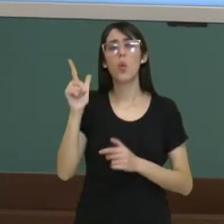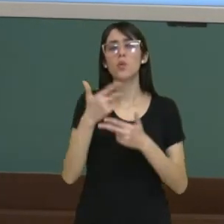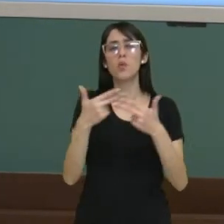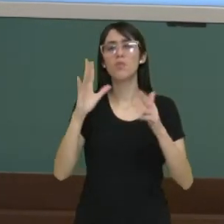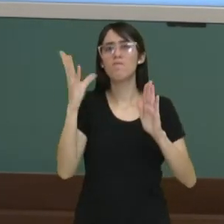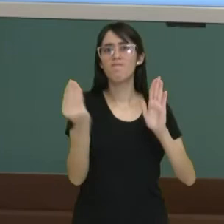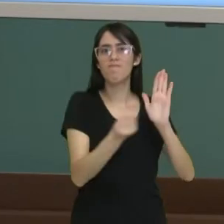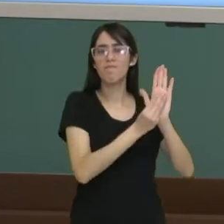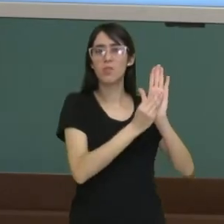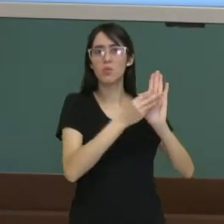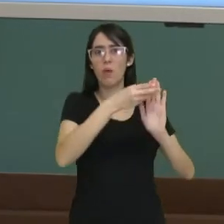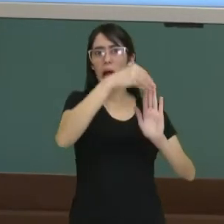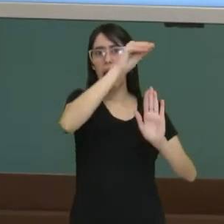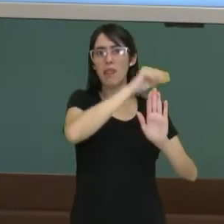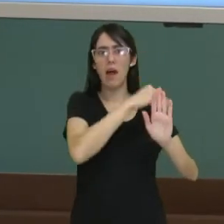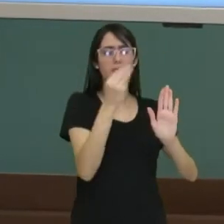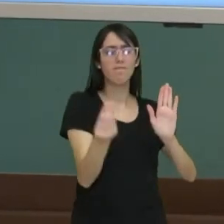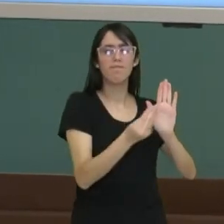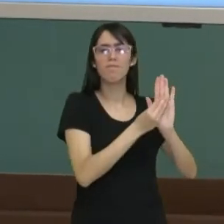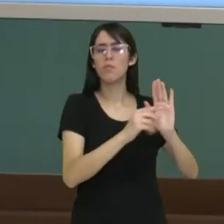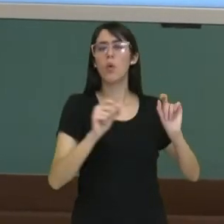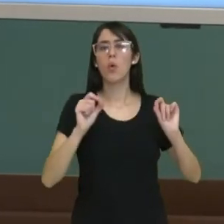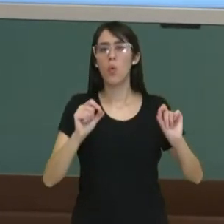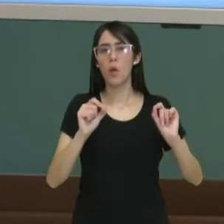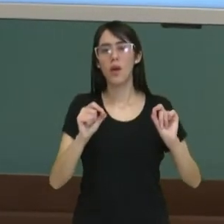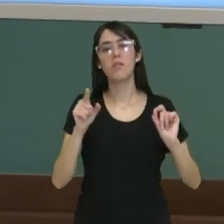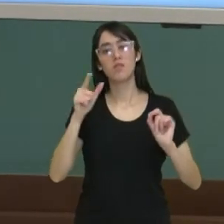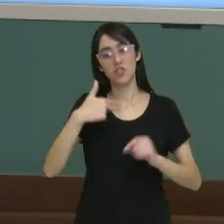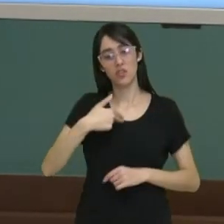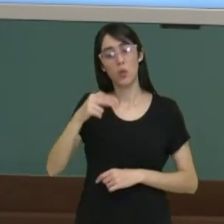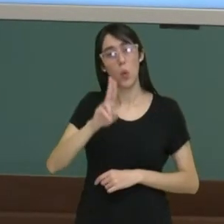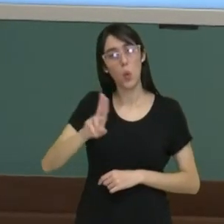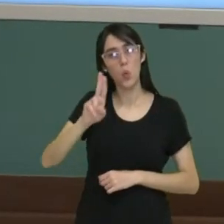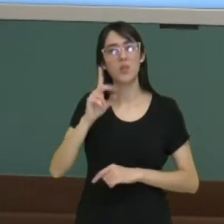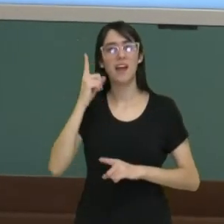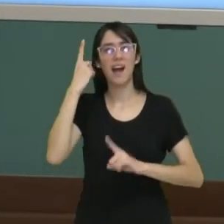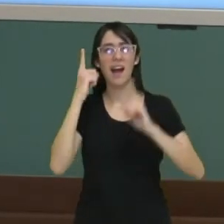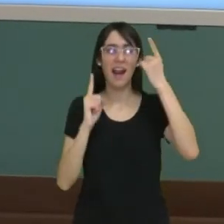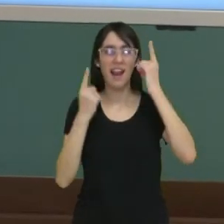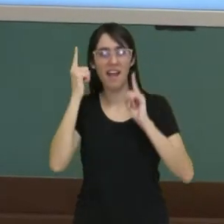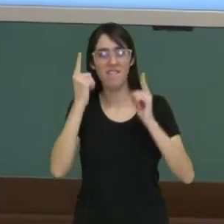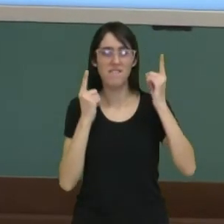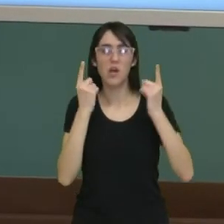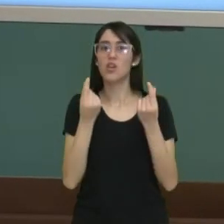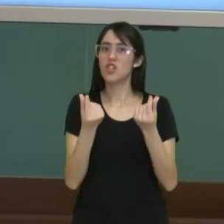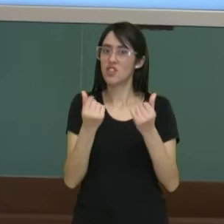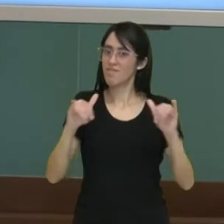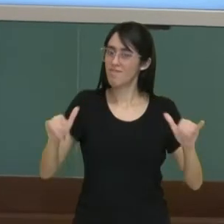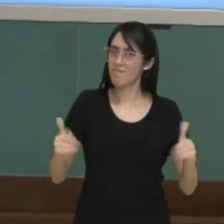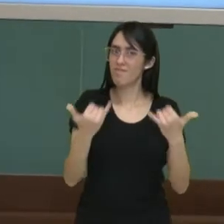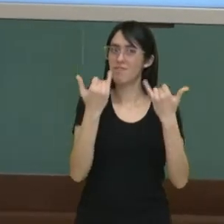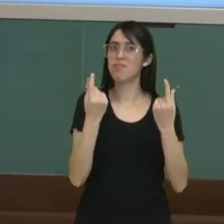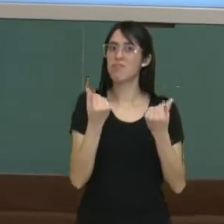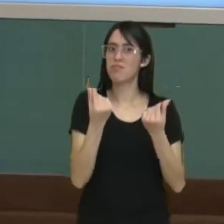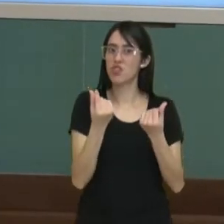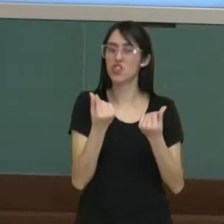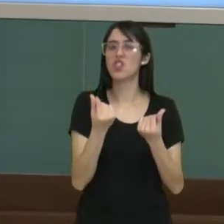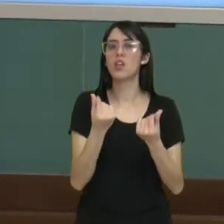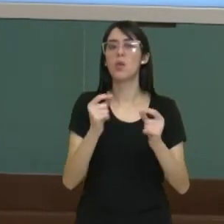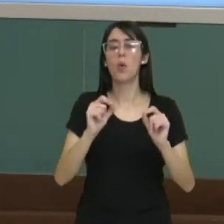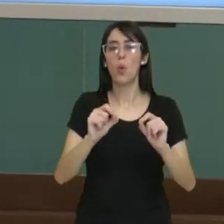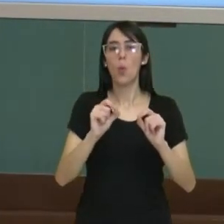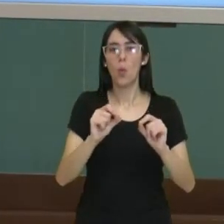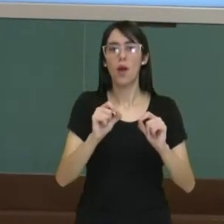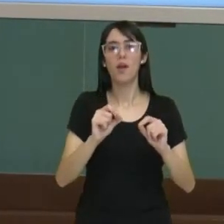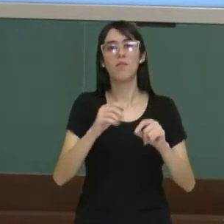calendário, Getúlio Vargas vai usar o carnaval, né? E vai incentivar, inclusive, olha só, ele vai colocar dinheiro do Estado, né? Para